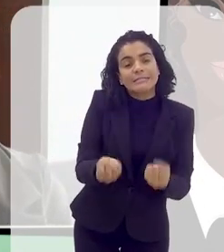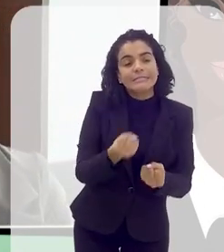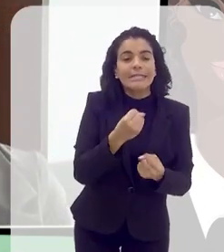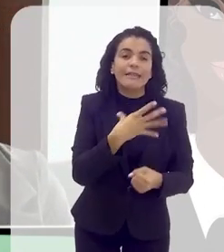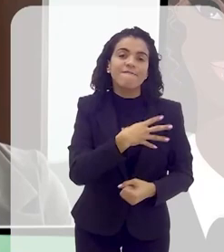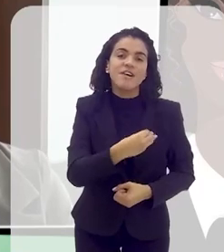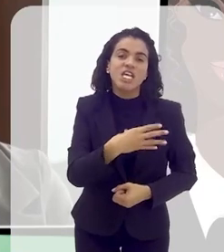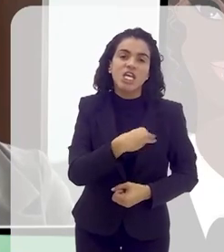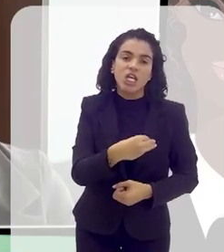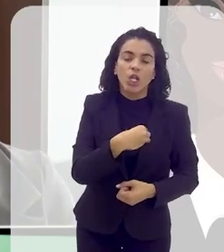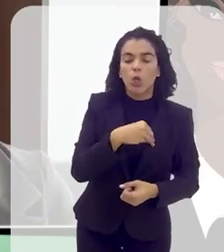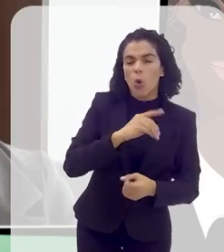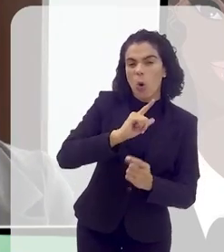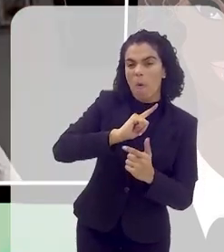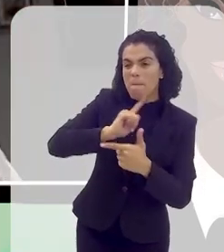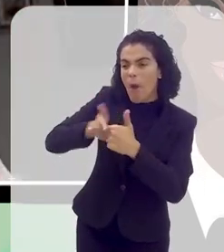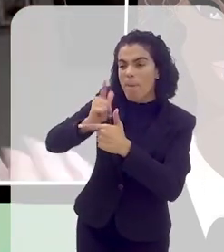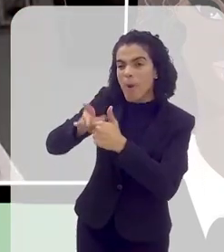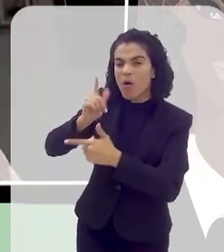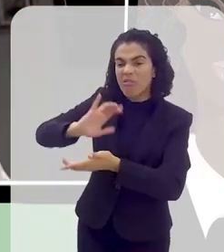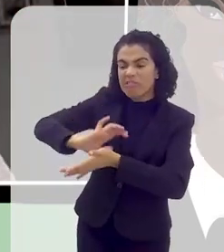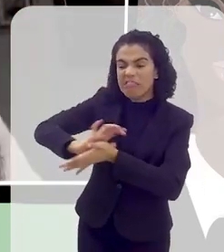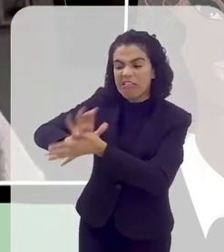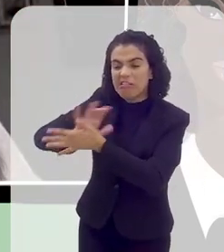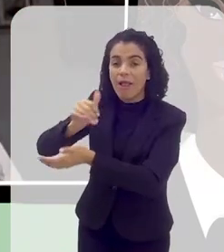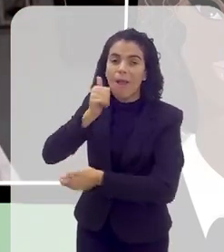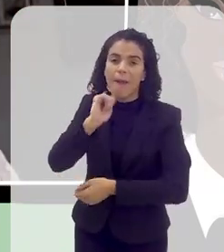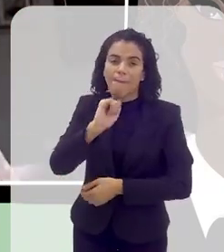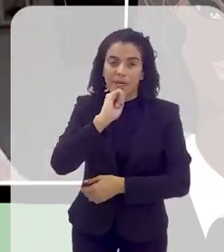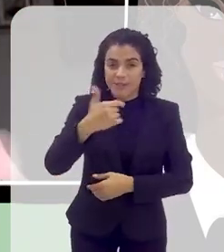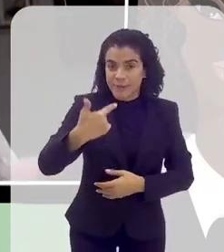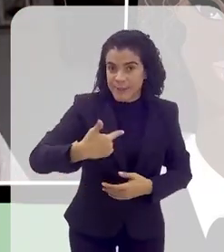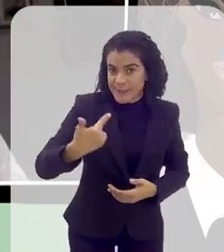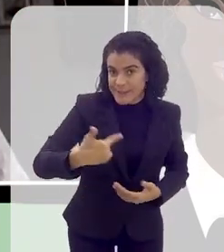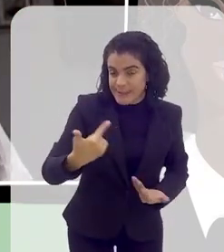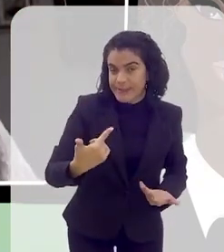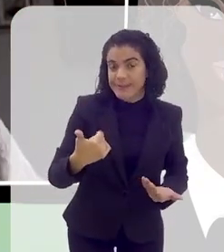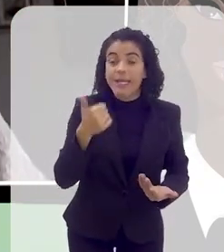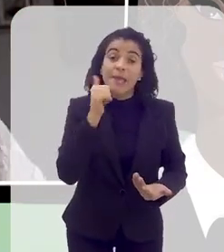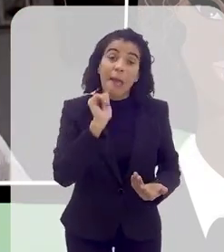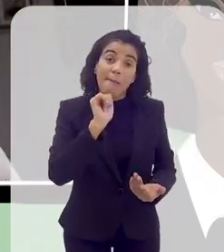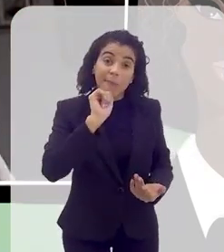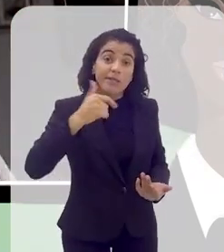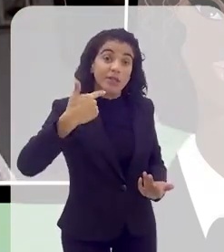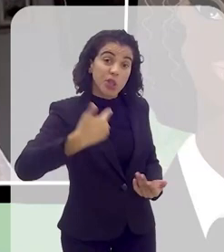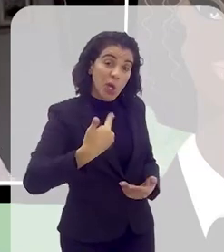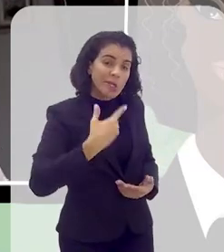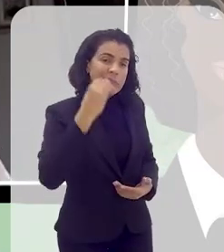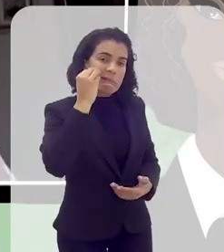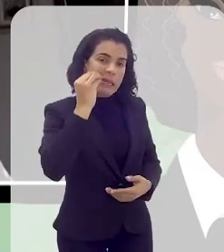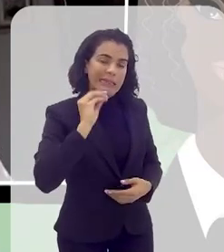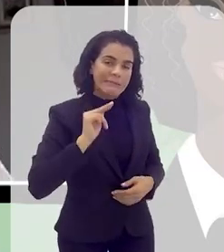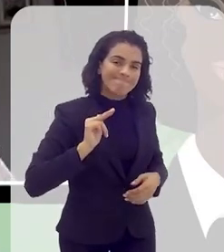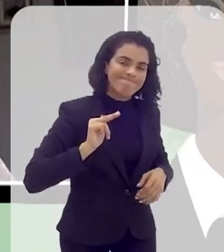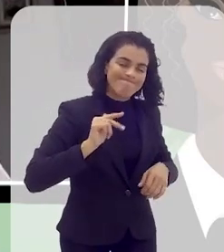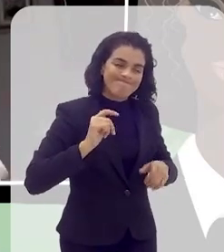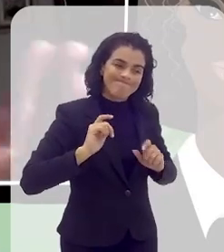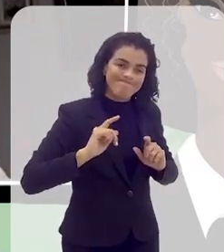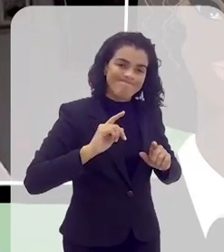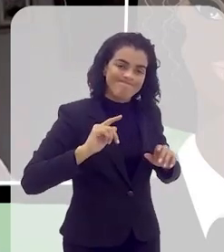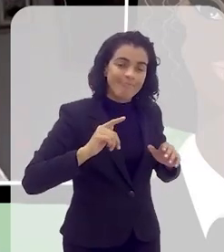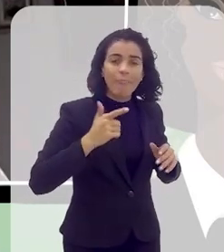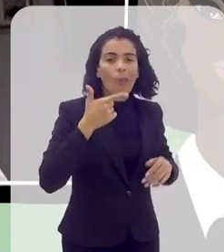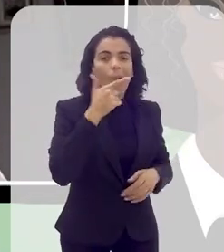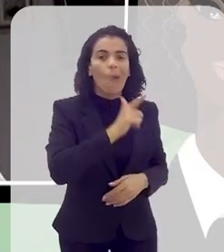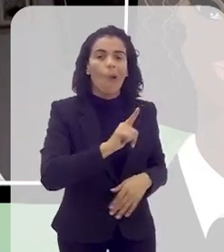permissividade gigantesca e a madrasta fica lutando para tentar, né, realmente se posicionar, mas é muito